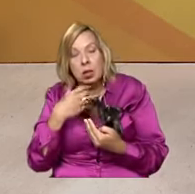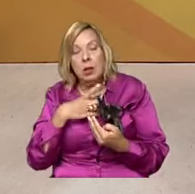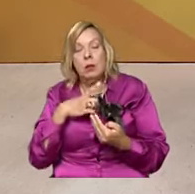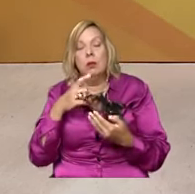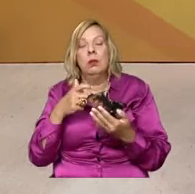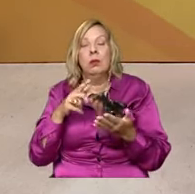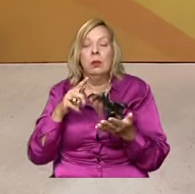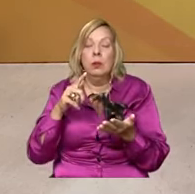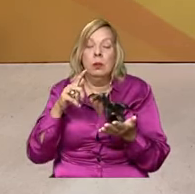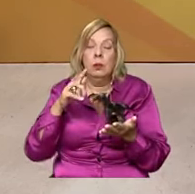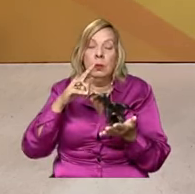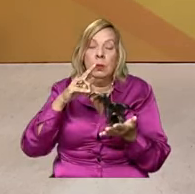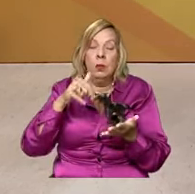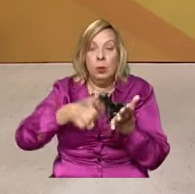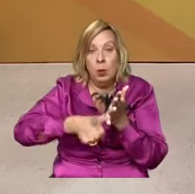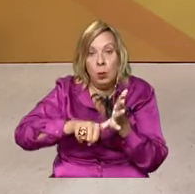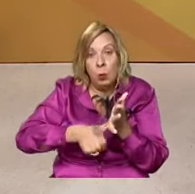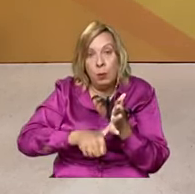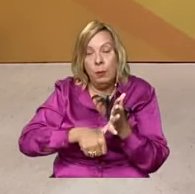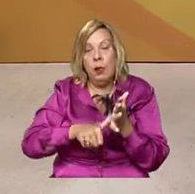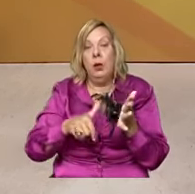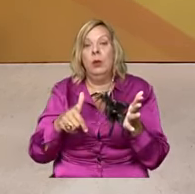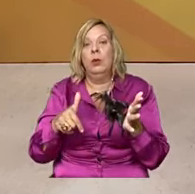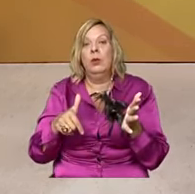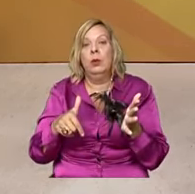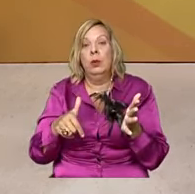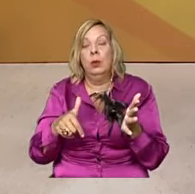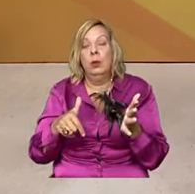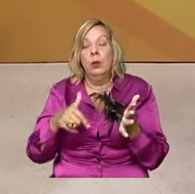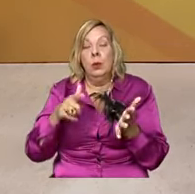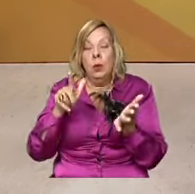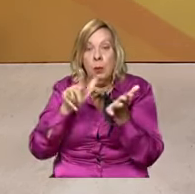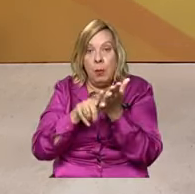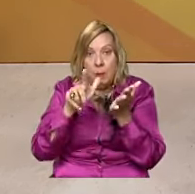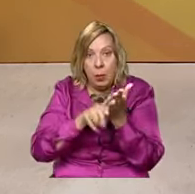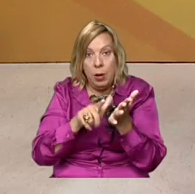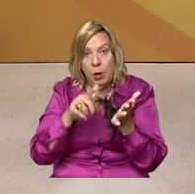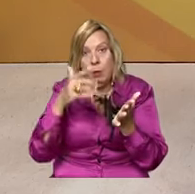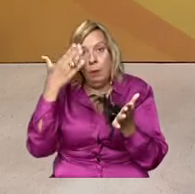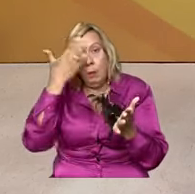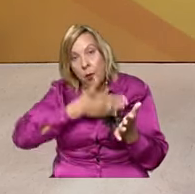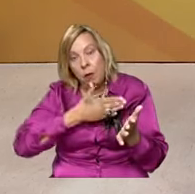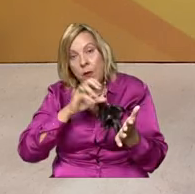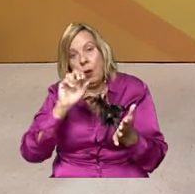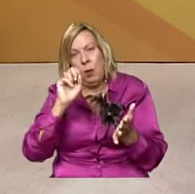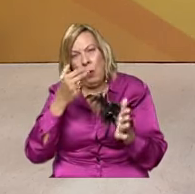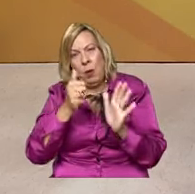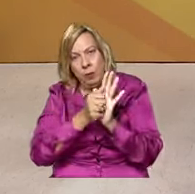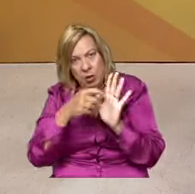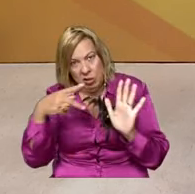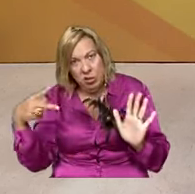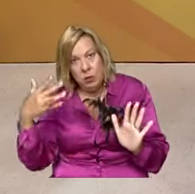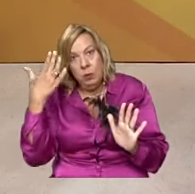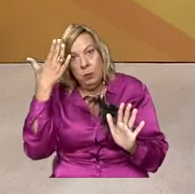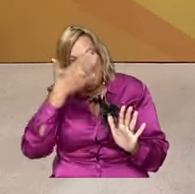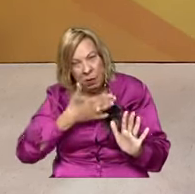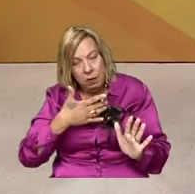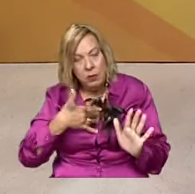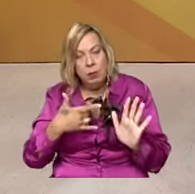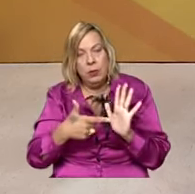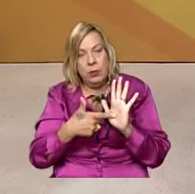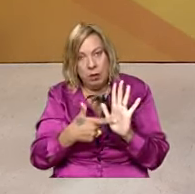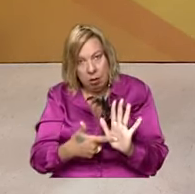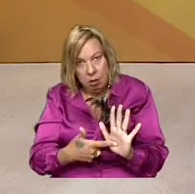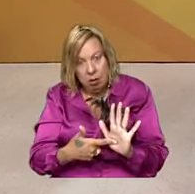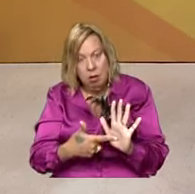documentação. Mas as orientações nunca são de você levar dinheiro em nada, porque você já adquiriu o seu título, agora é só receber,